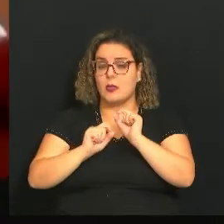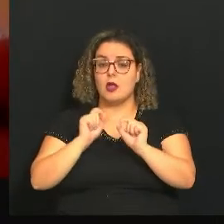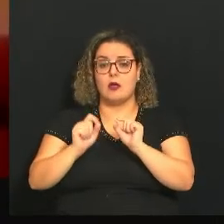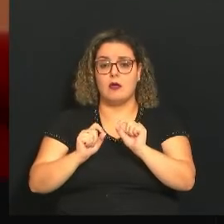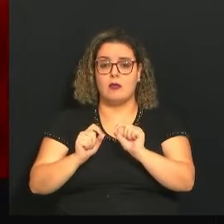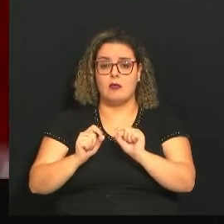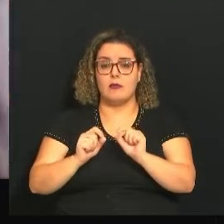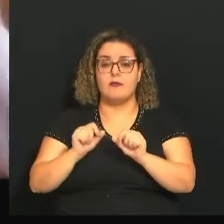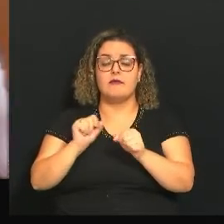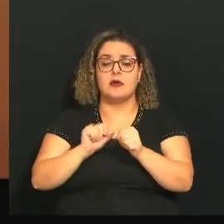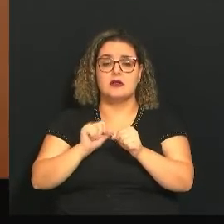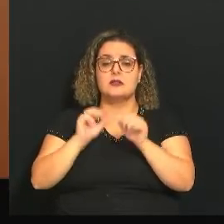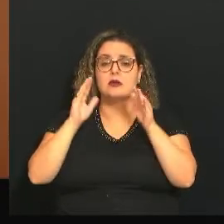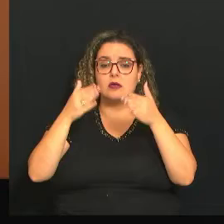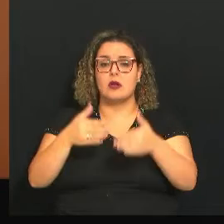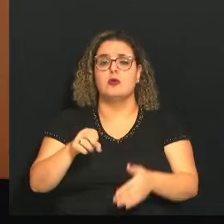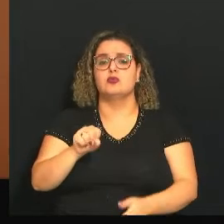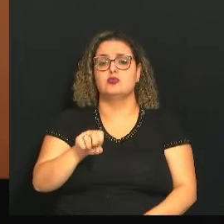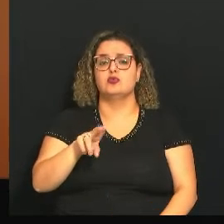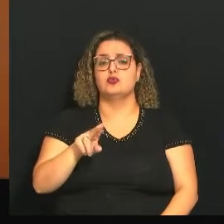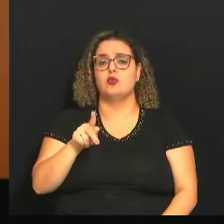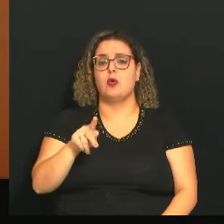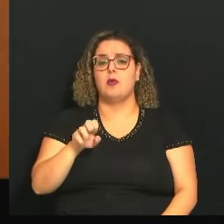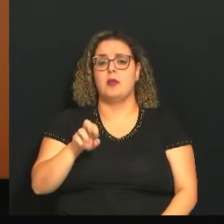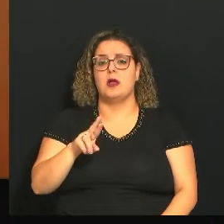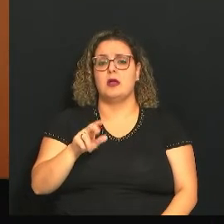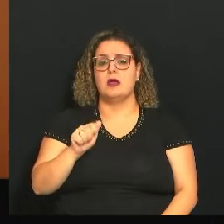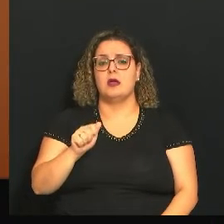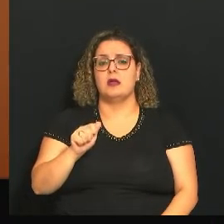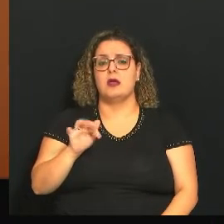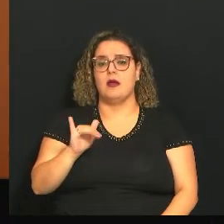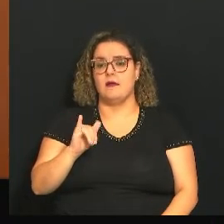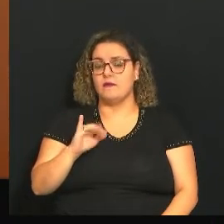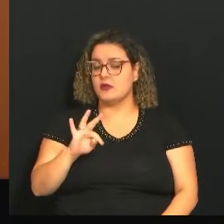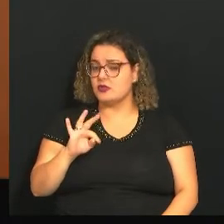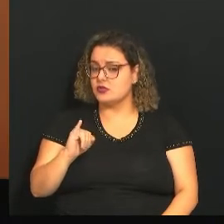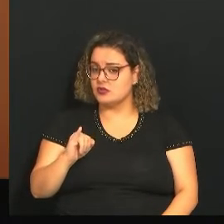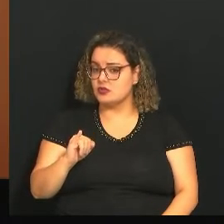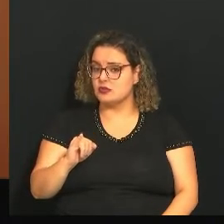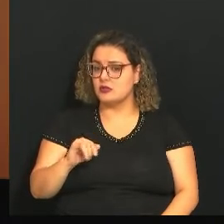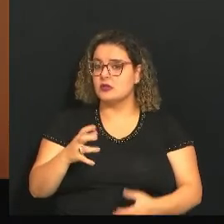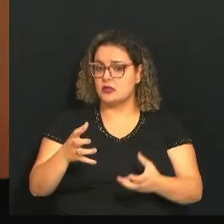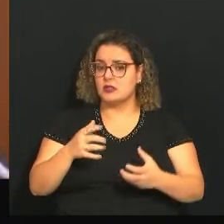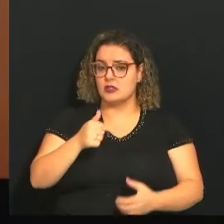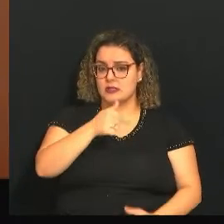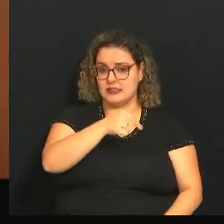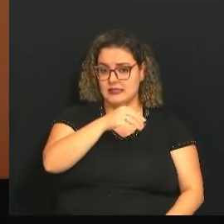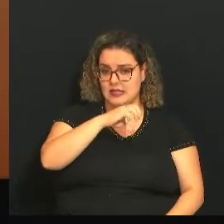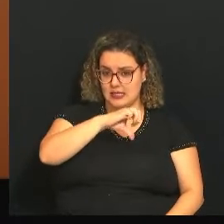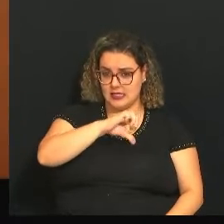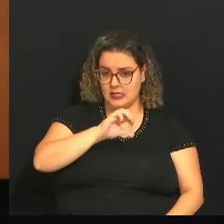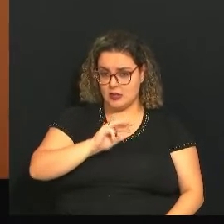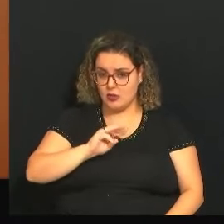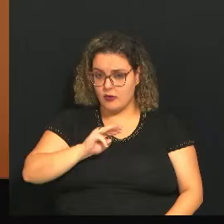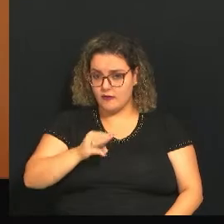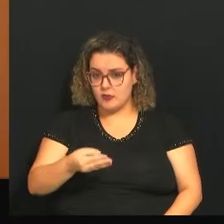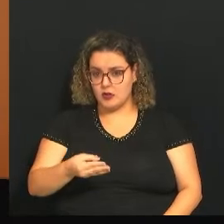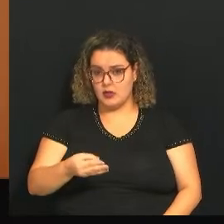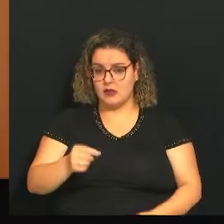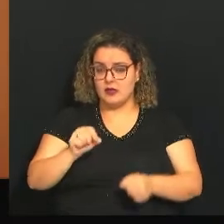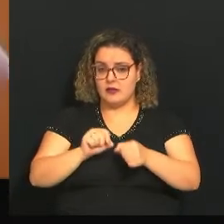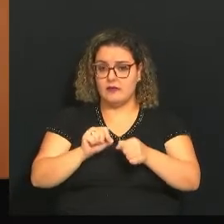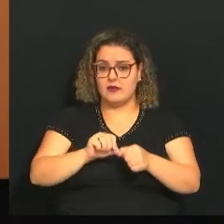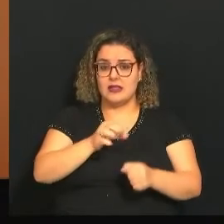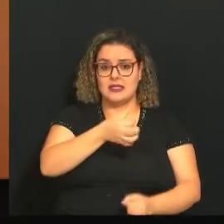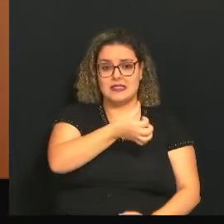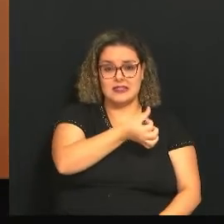superávit. Ele previa que queria fazer um superávit de 79 milhões e fez 600 milhões.